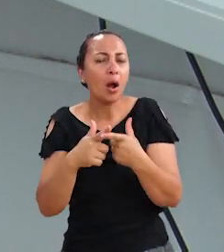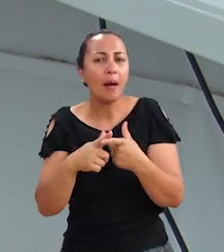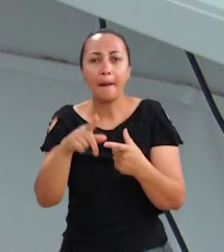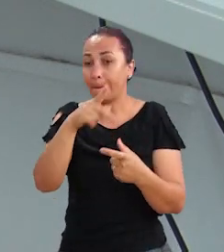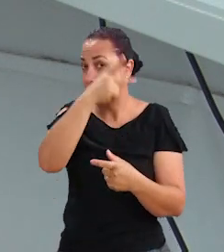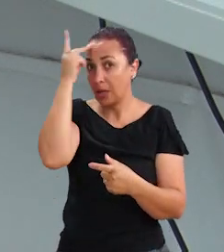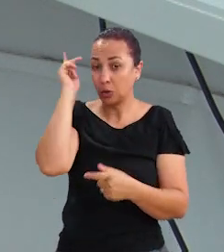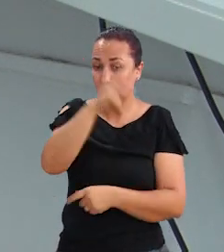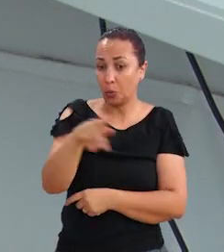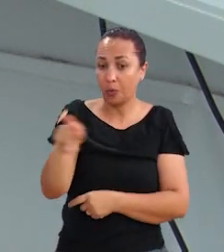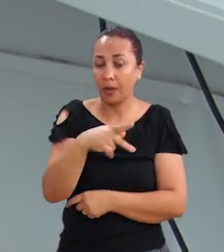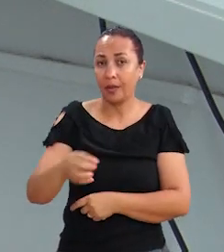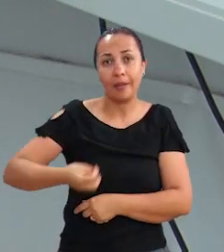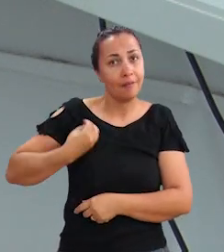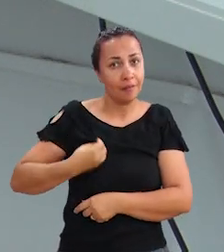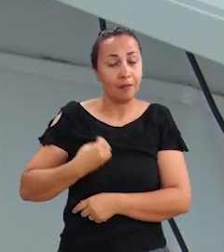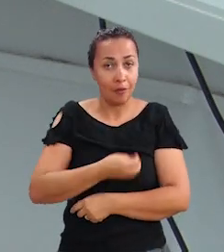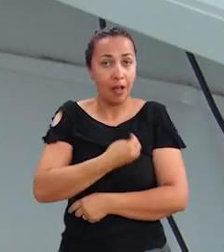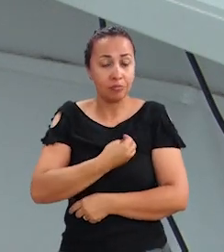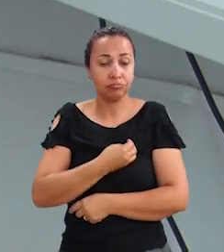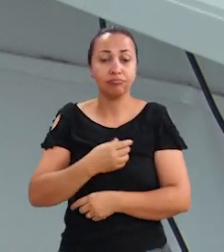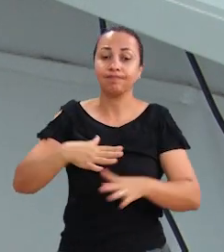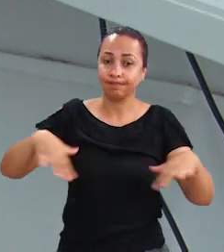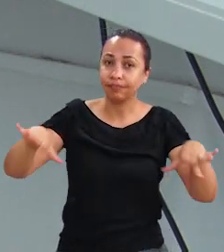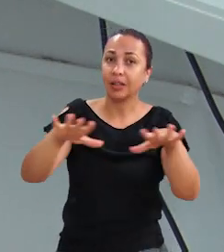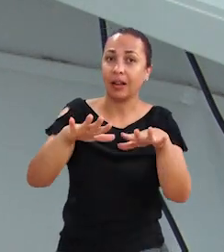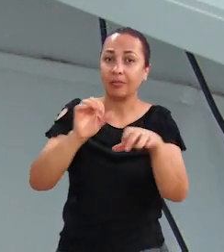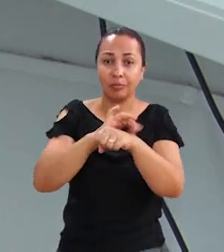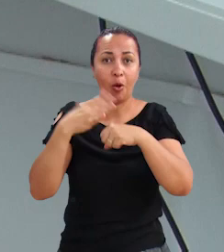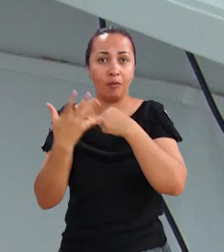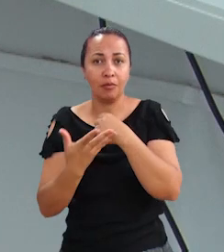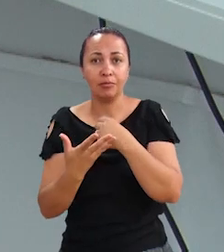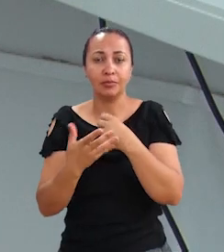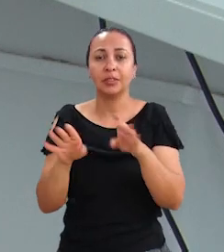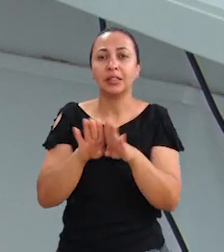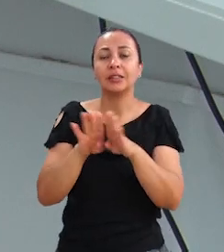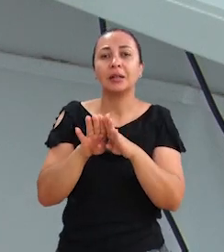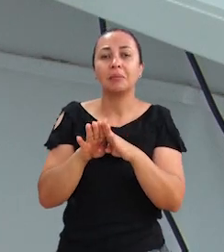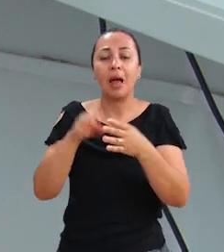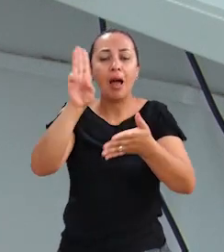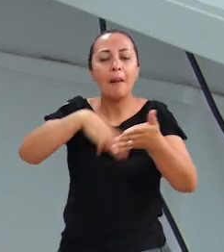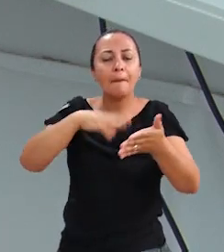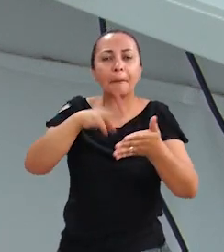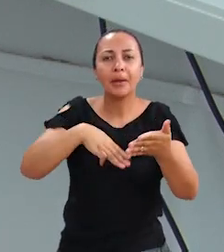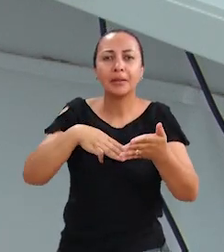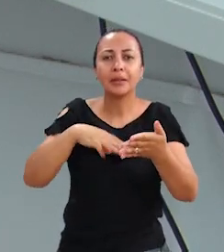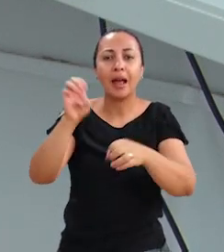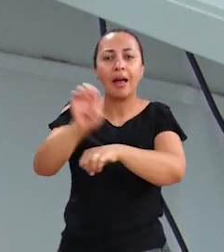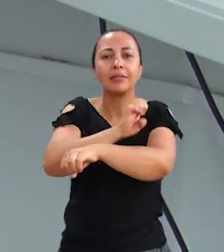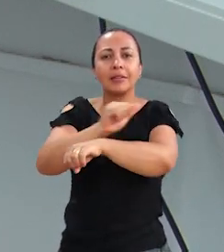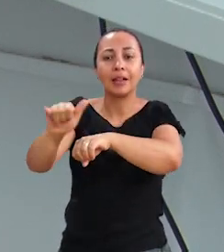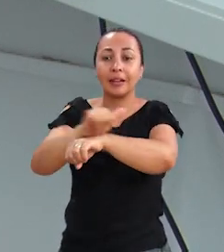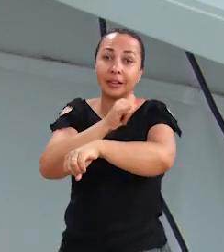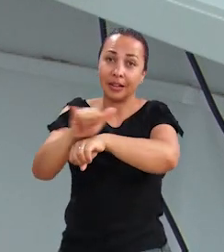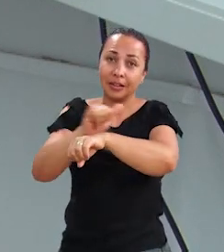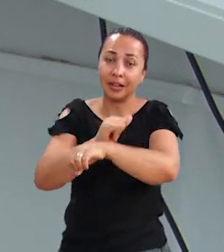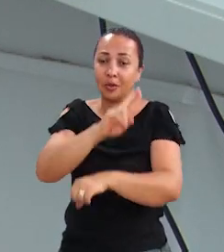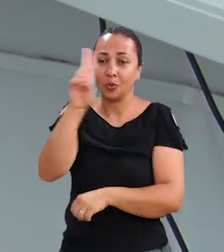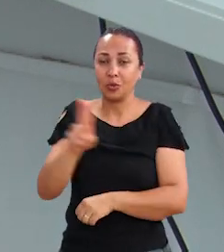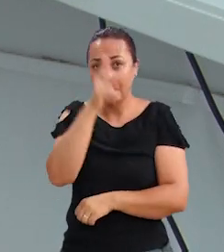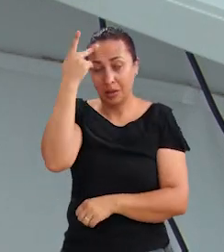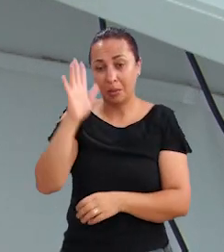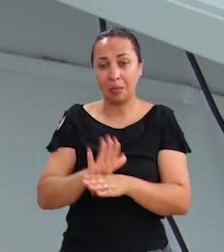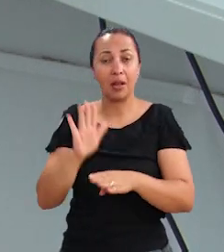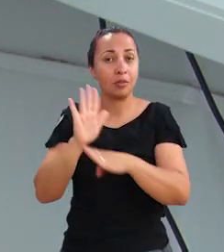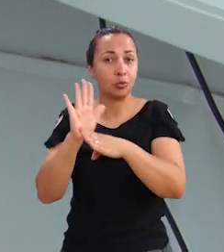problemáticas que os professores viveram nesse período, nesse ensino remoto emergencial, e quais foram os etnométodos, ou seja, as estratégias utilizadas